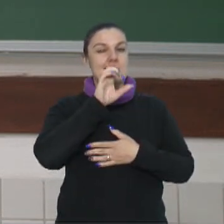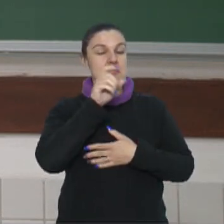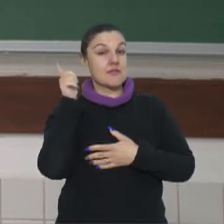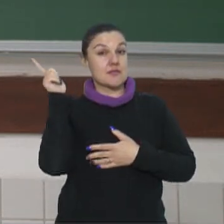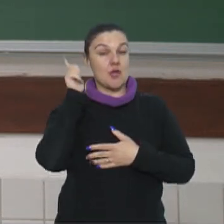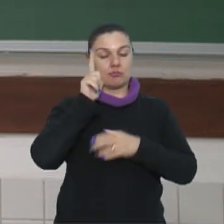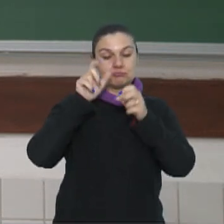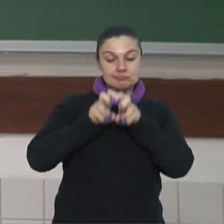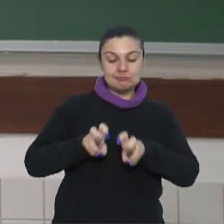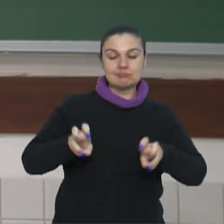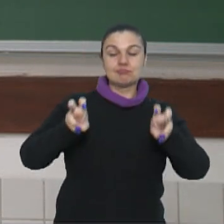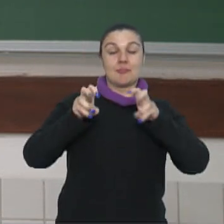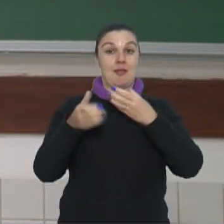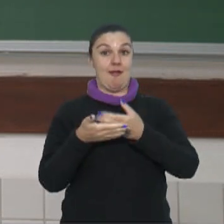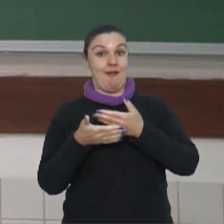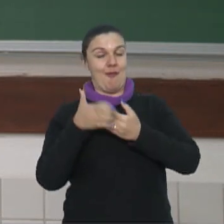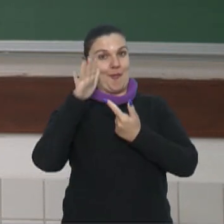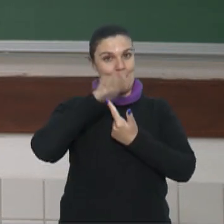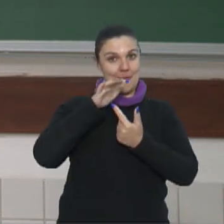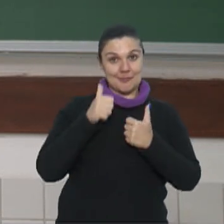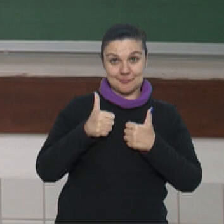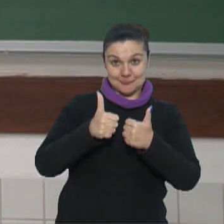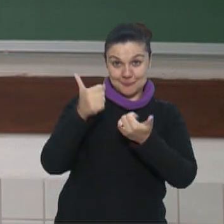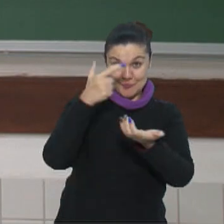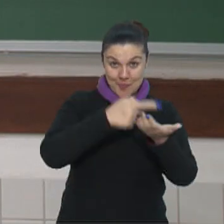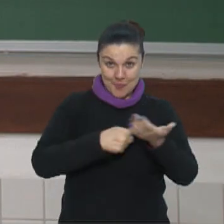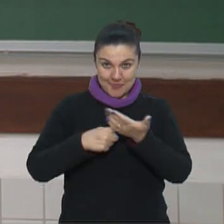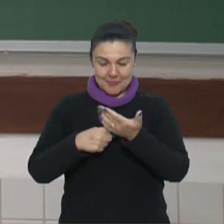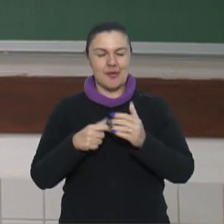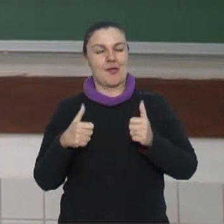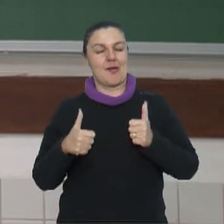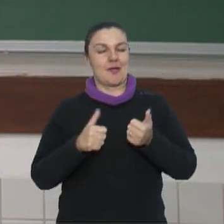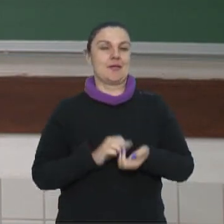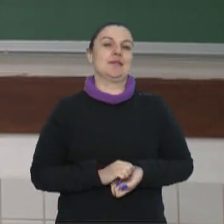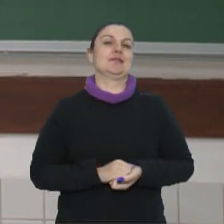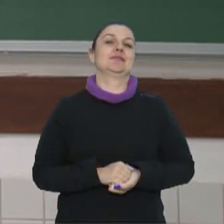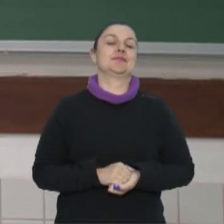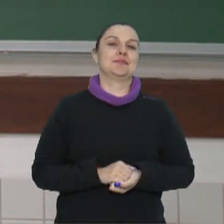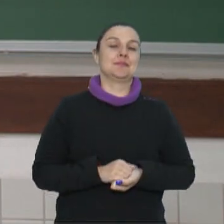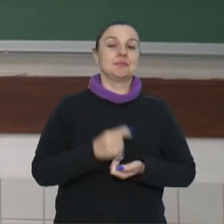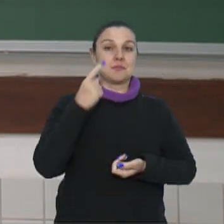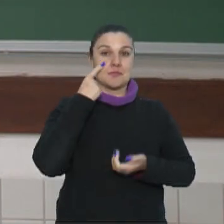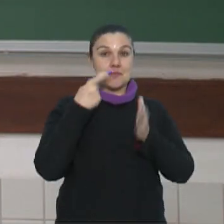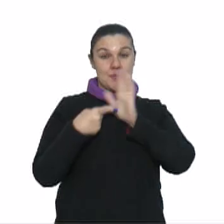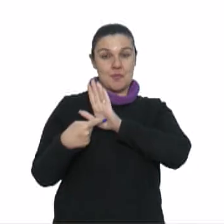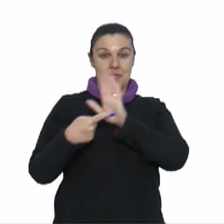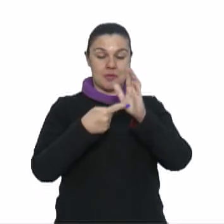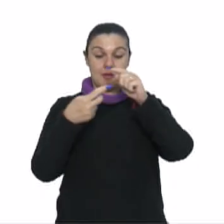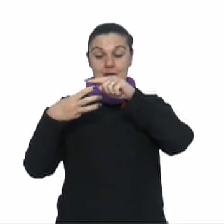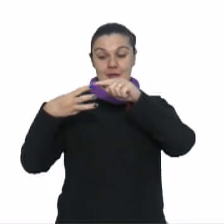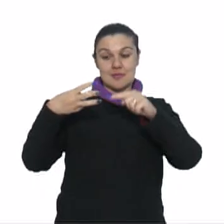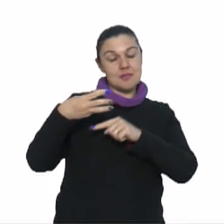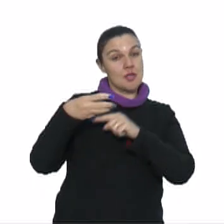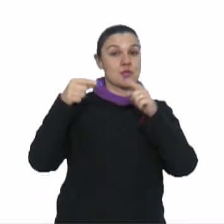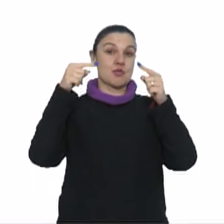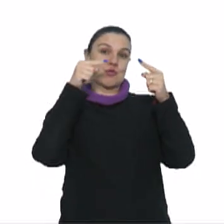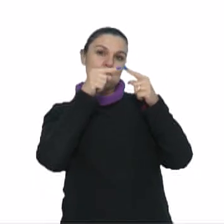mundo virtual do Aula Paraná. Combinado? Vamos lá? Vou apresentar para vocês nossos três